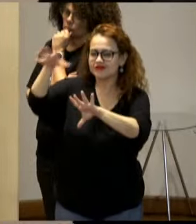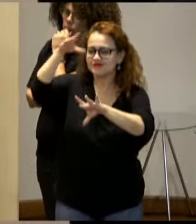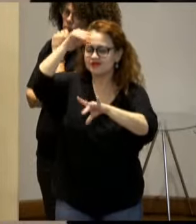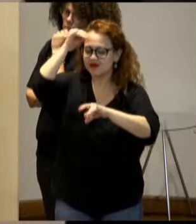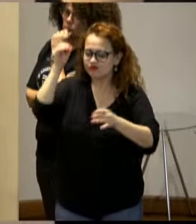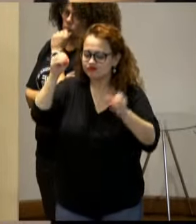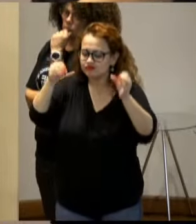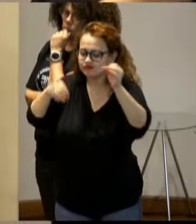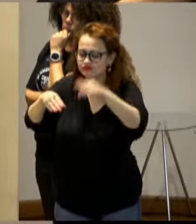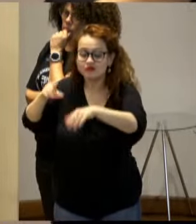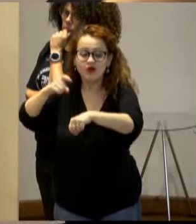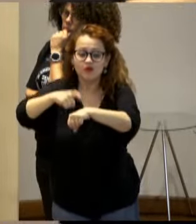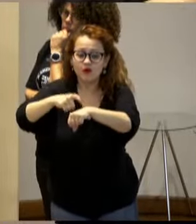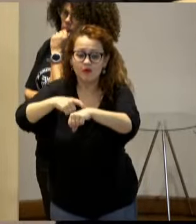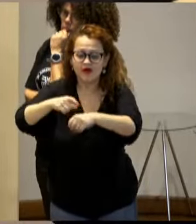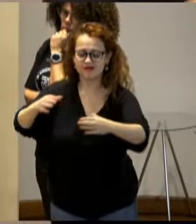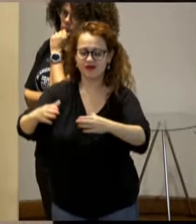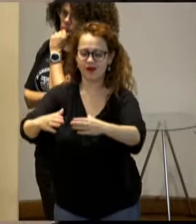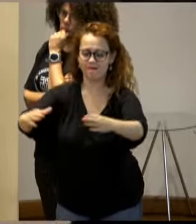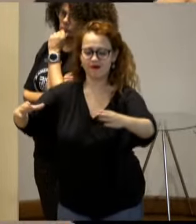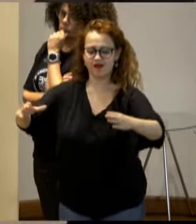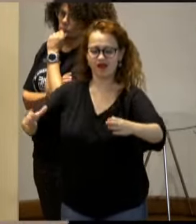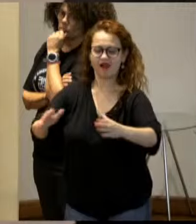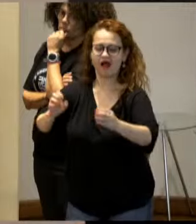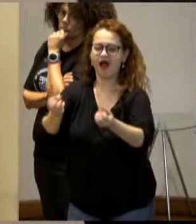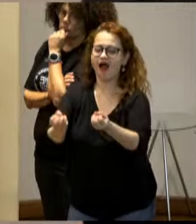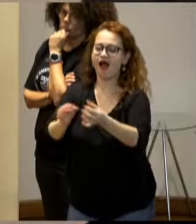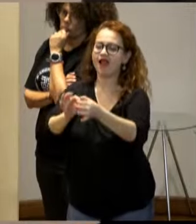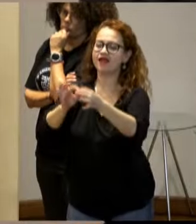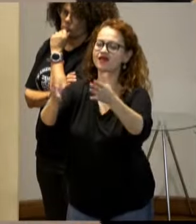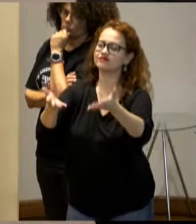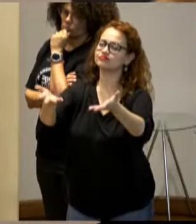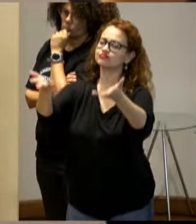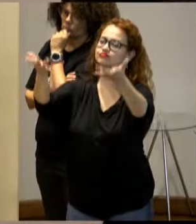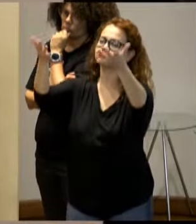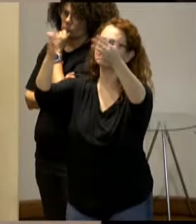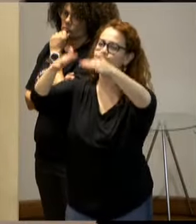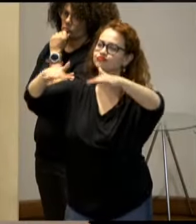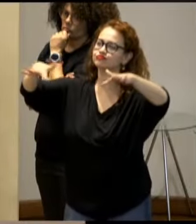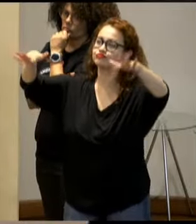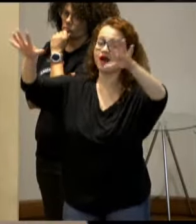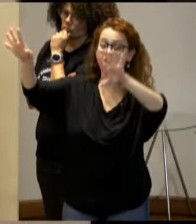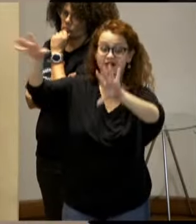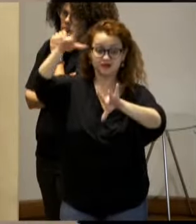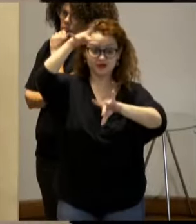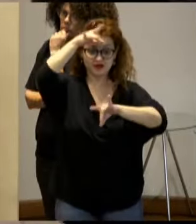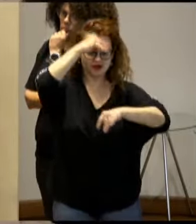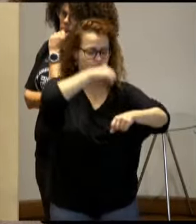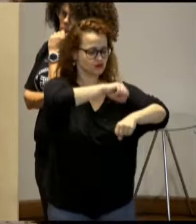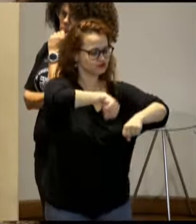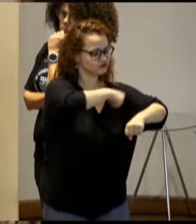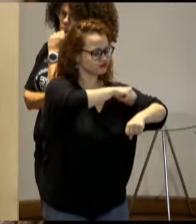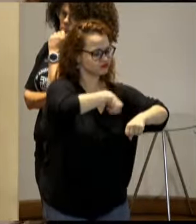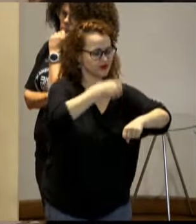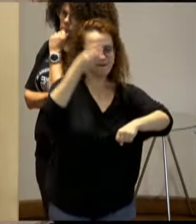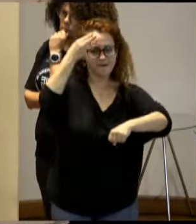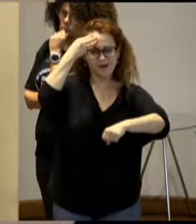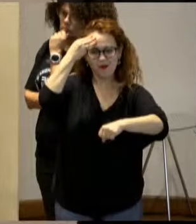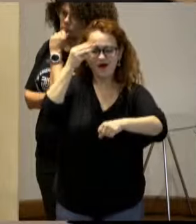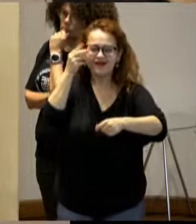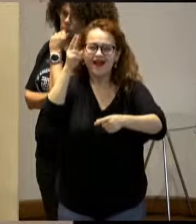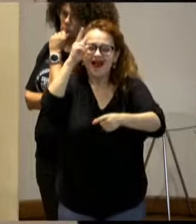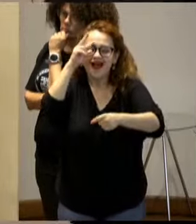Nesse momento, deixe a panela bem aberta. Depois da inspiração tomar conta da cozinha, vá colocando memórias